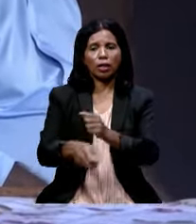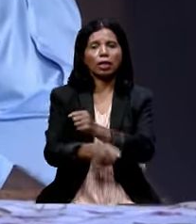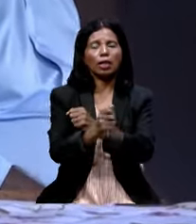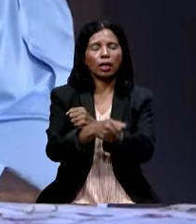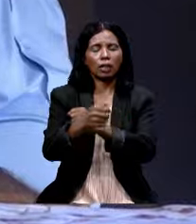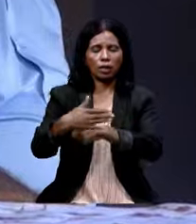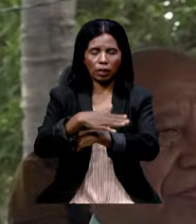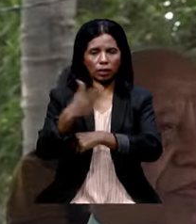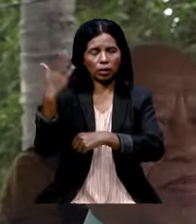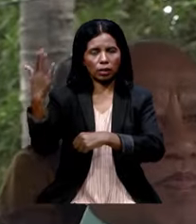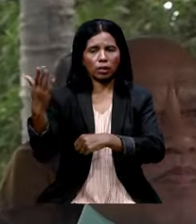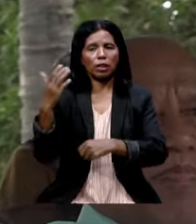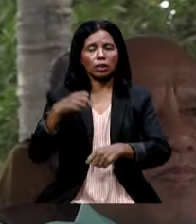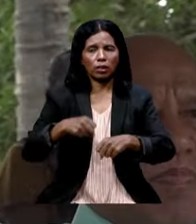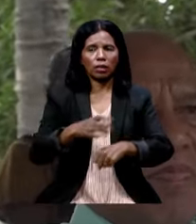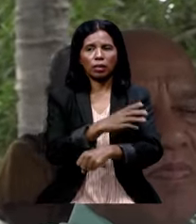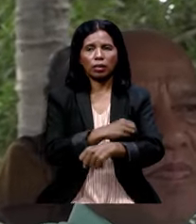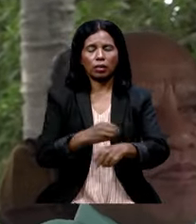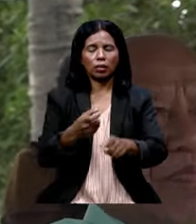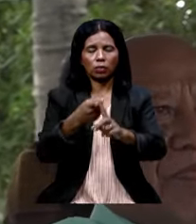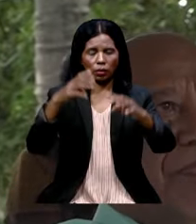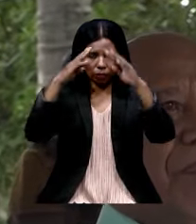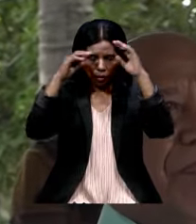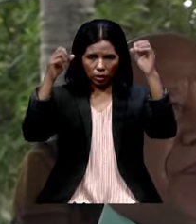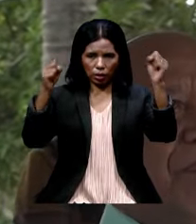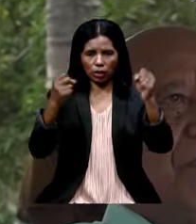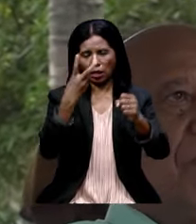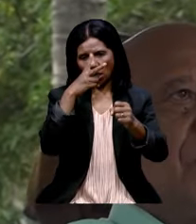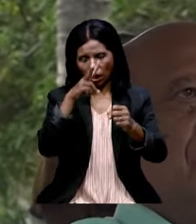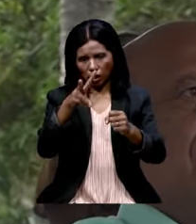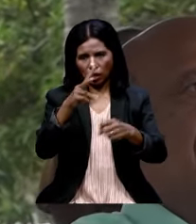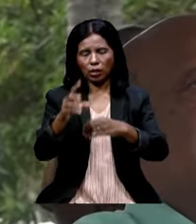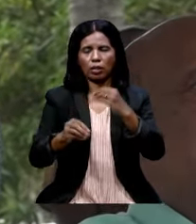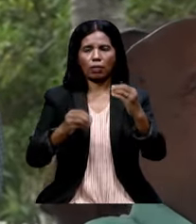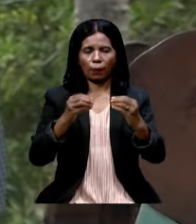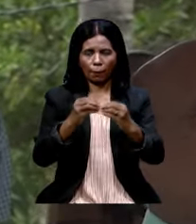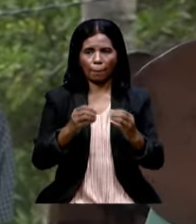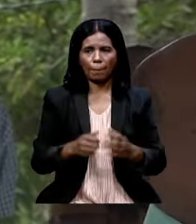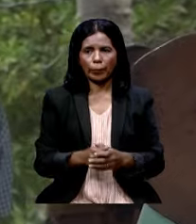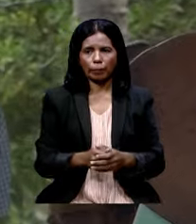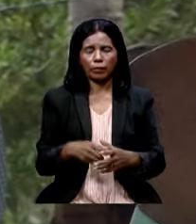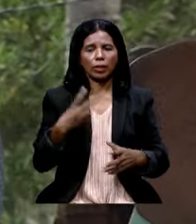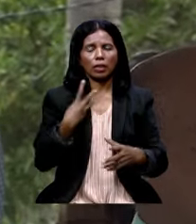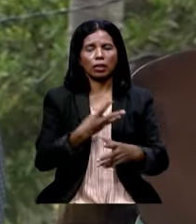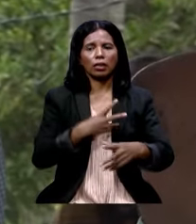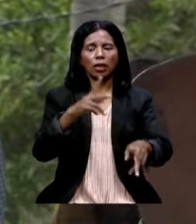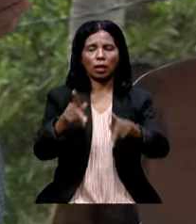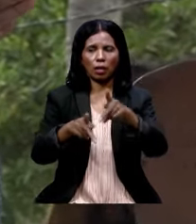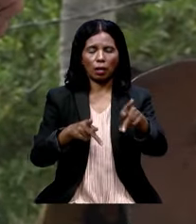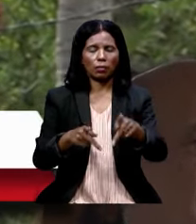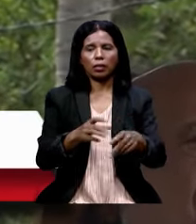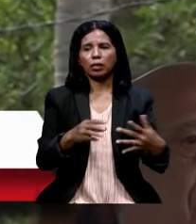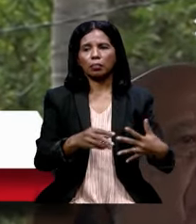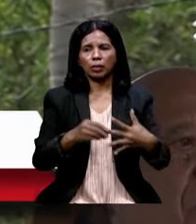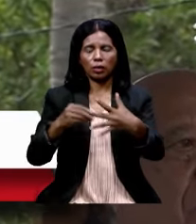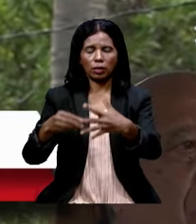pesca e está selaran. Iniciativa, presidente, também presidente Hareka, tá? Ita comunidade Liliu Sirnebe